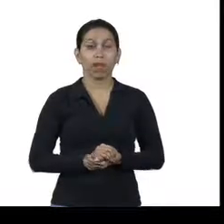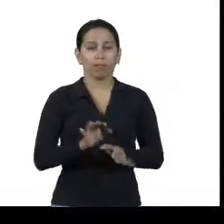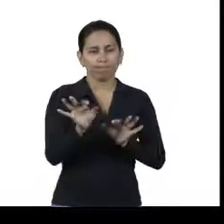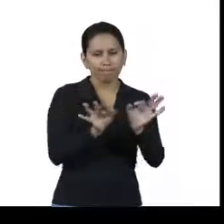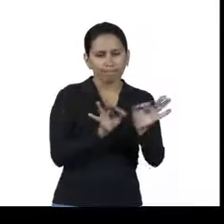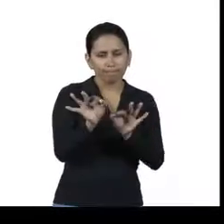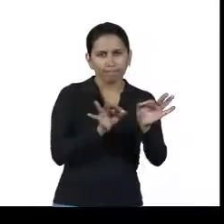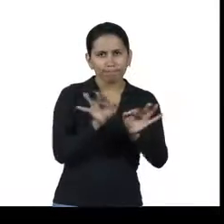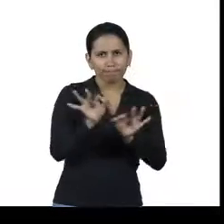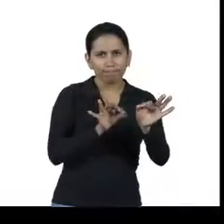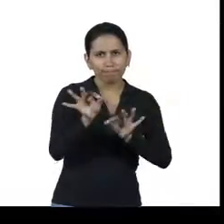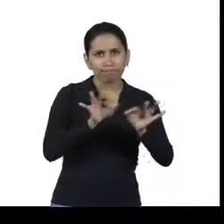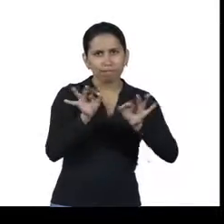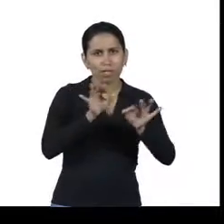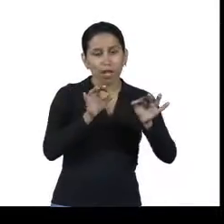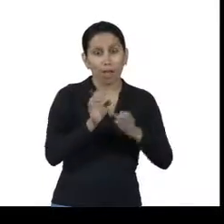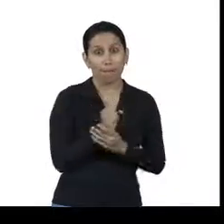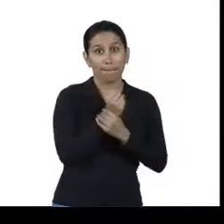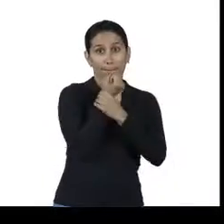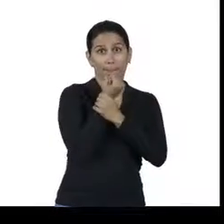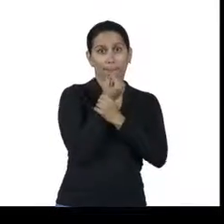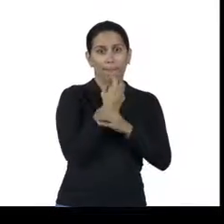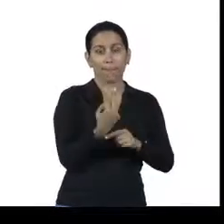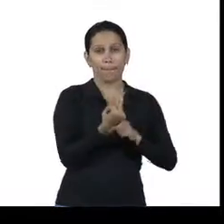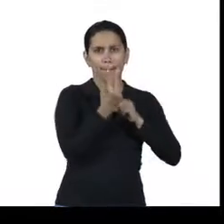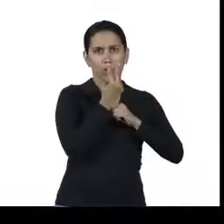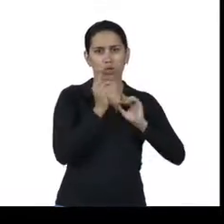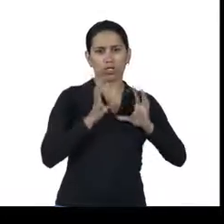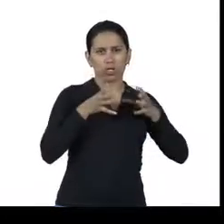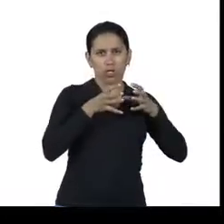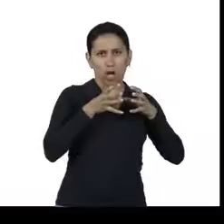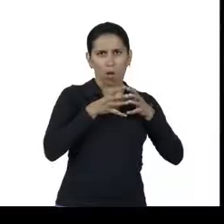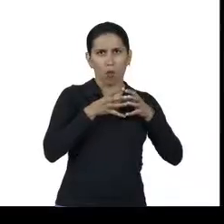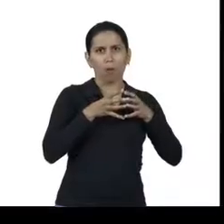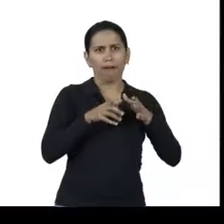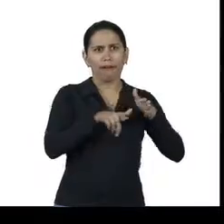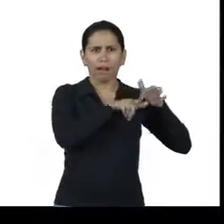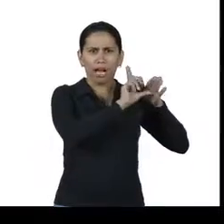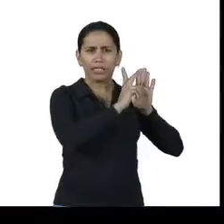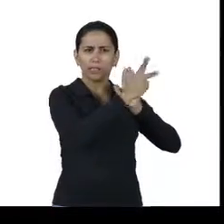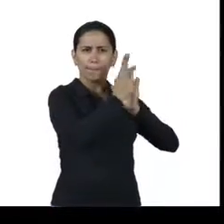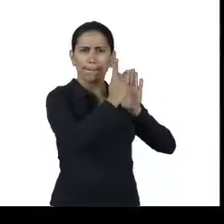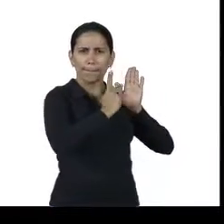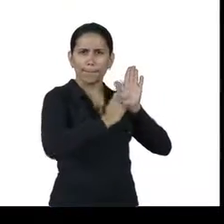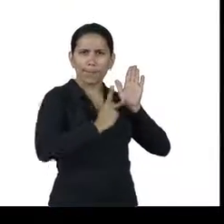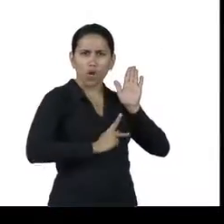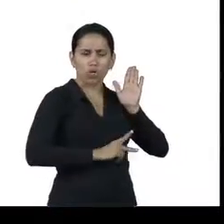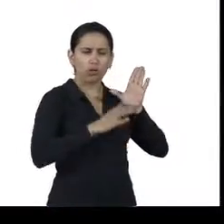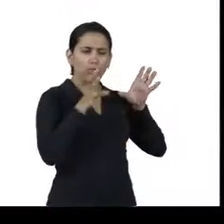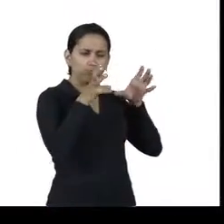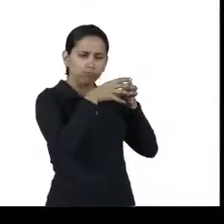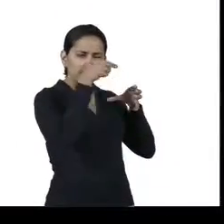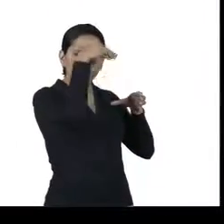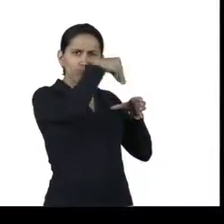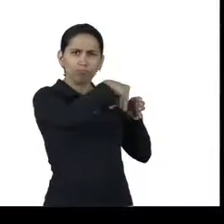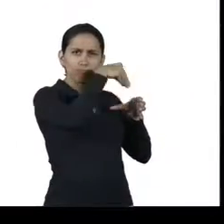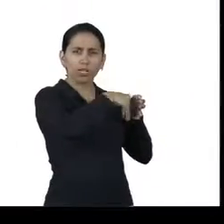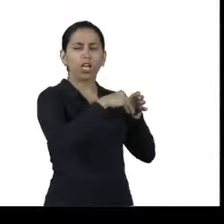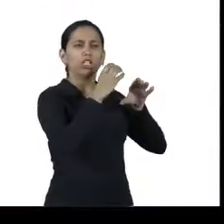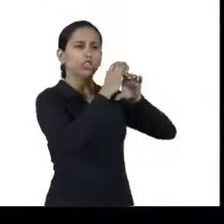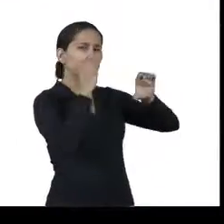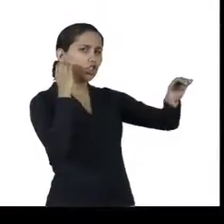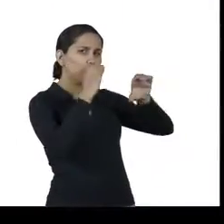O planejamento da proteção coletiva deve ser feito ainda na fase do projeto. Esse trabalho é realizado por engenheiros e